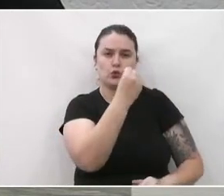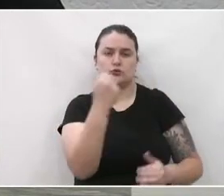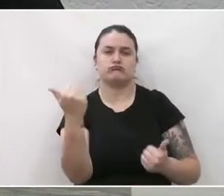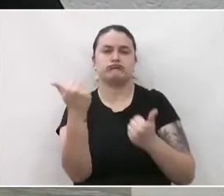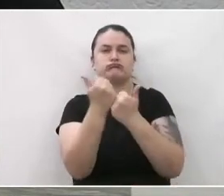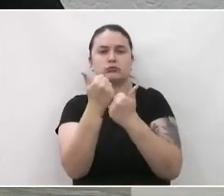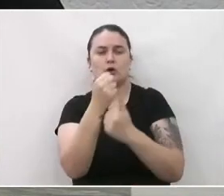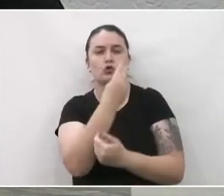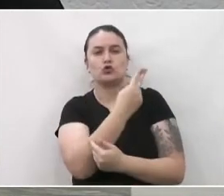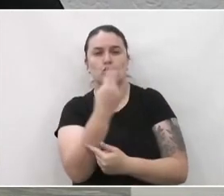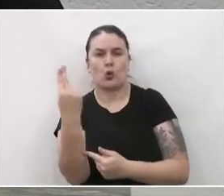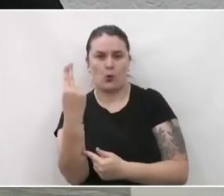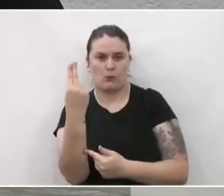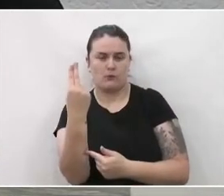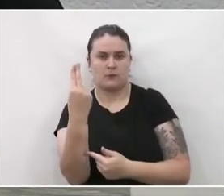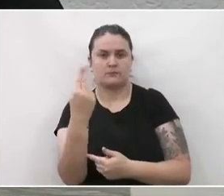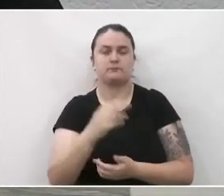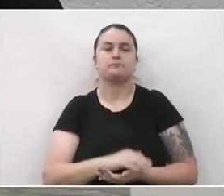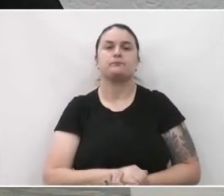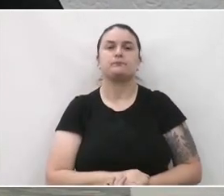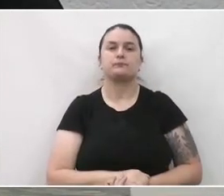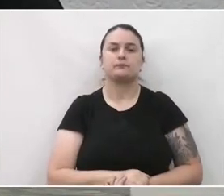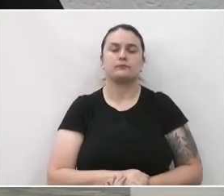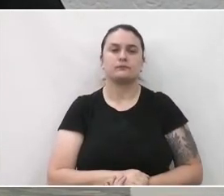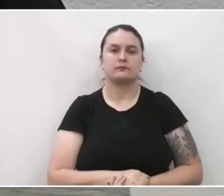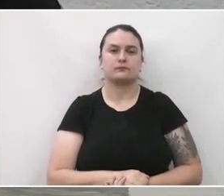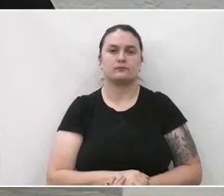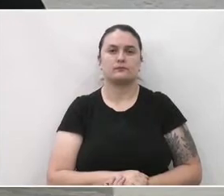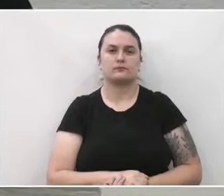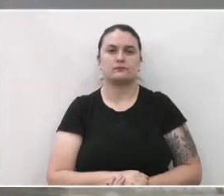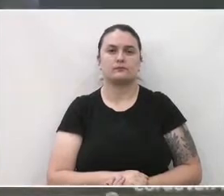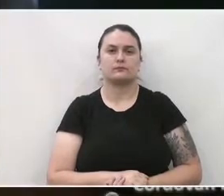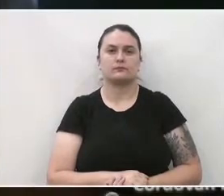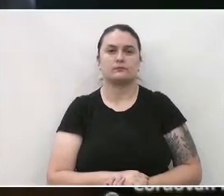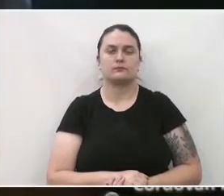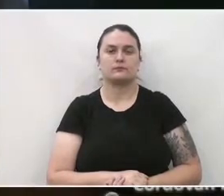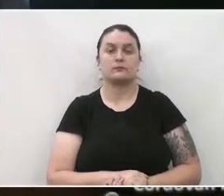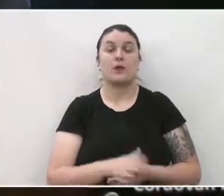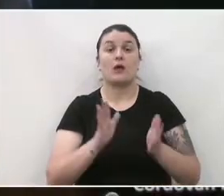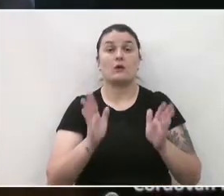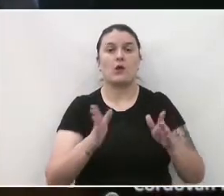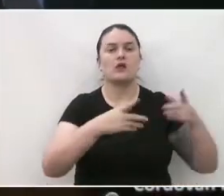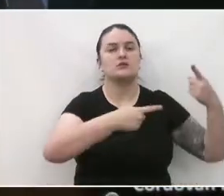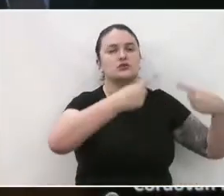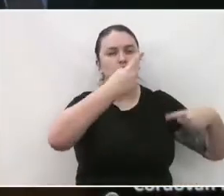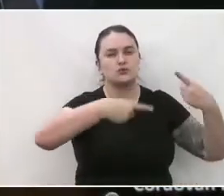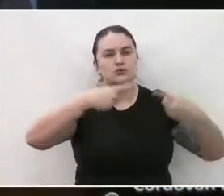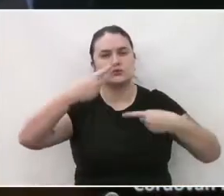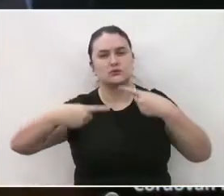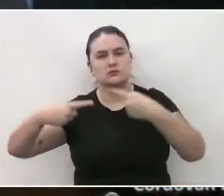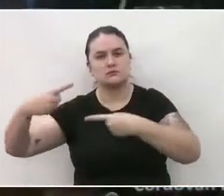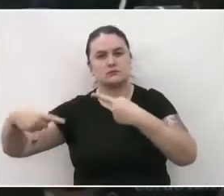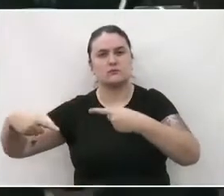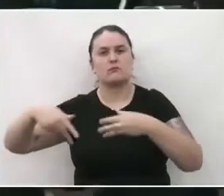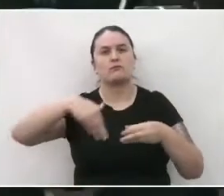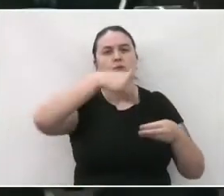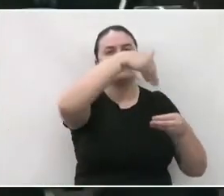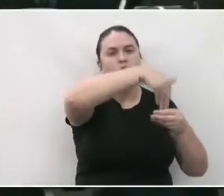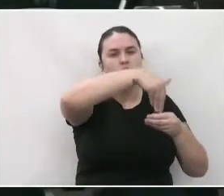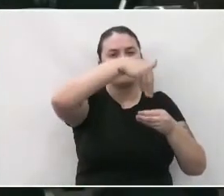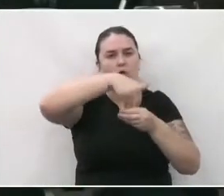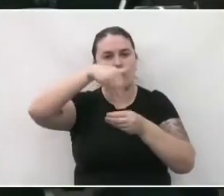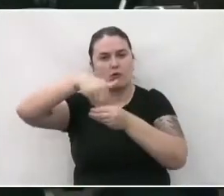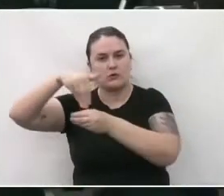rua Dagner Caeser da Costa até a rua Pedro Estelmachuca. Em discussão, Em